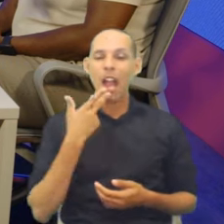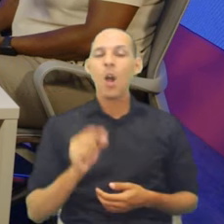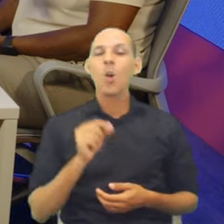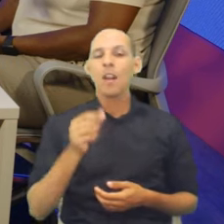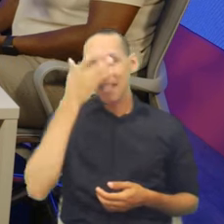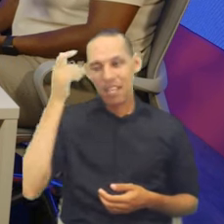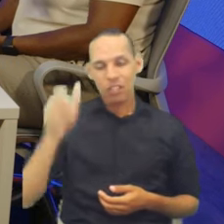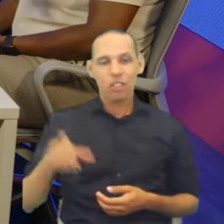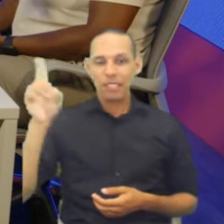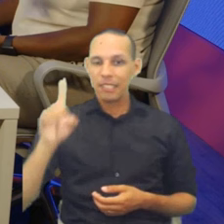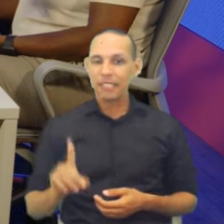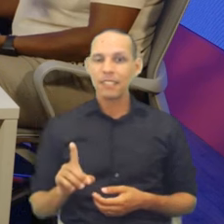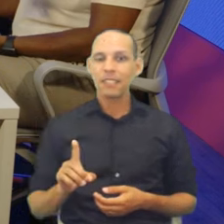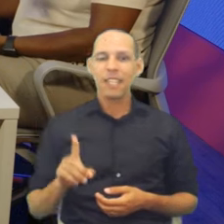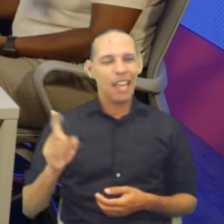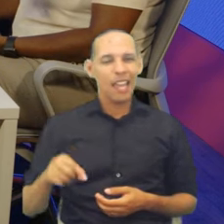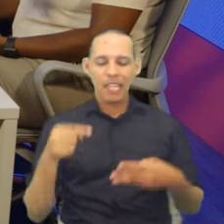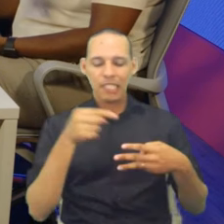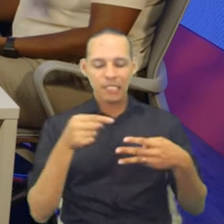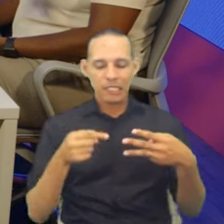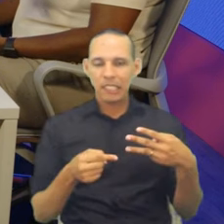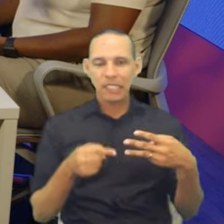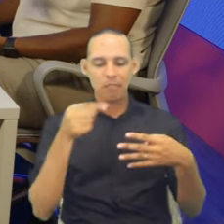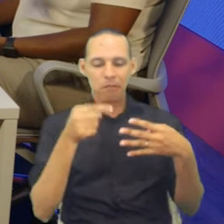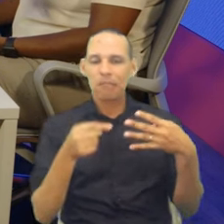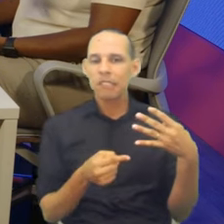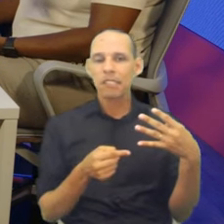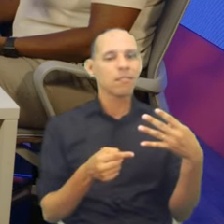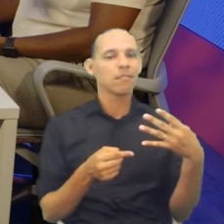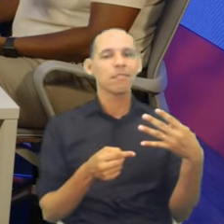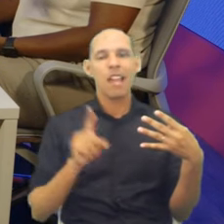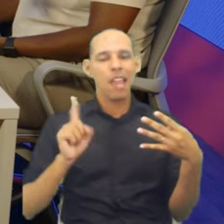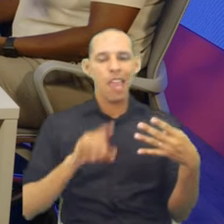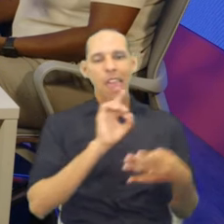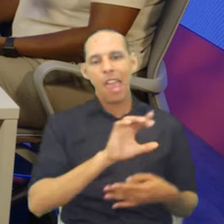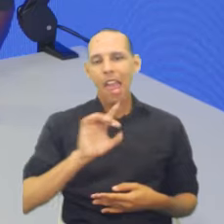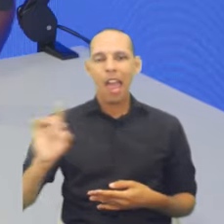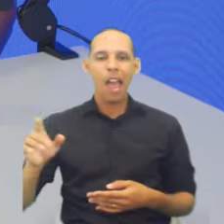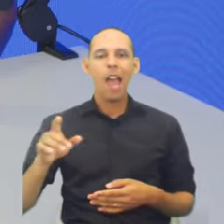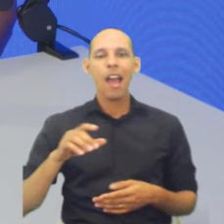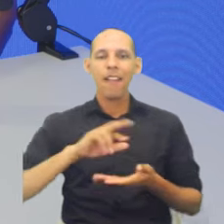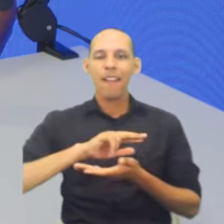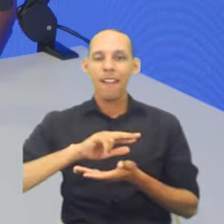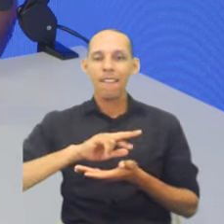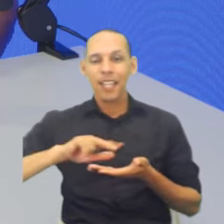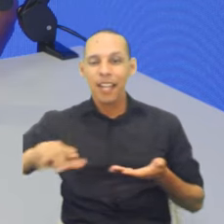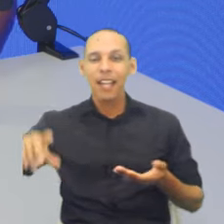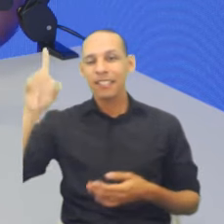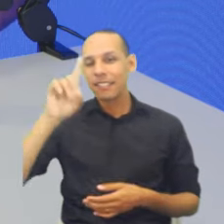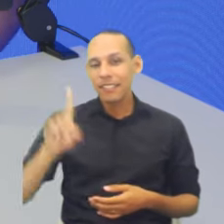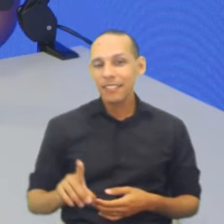deficiência a gente não tá falando de três pontos de quatro pontos a gente tá falando de dentro de cada uma das deficiências variações de